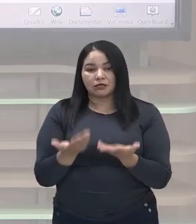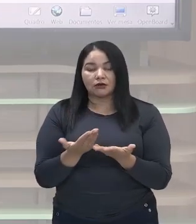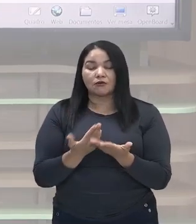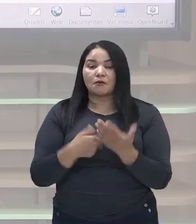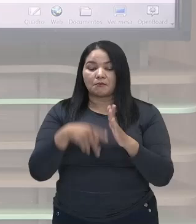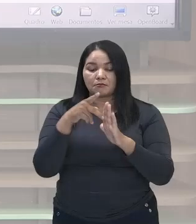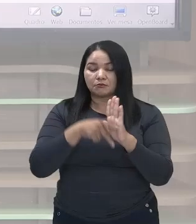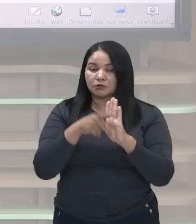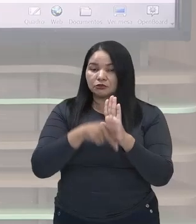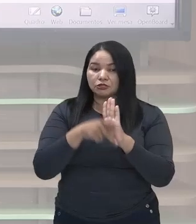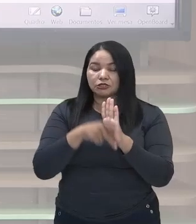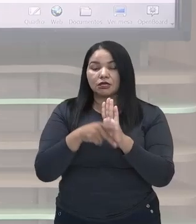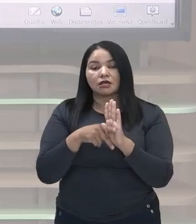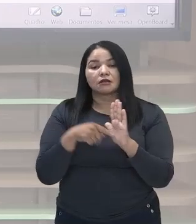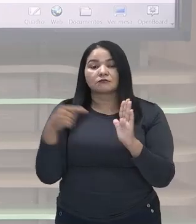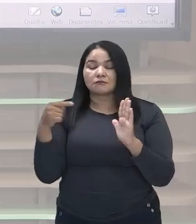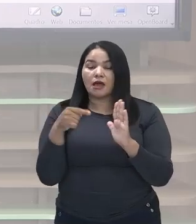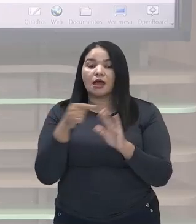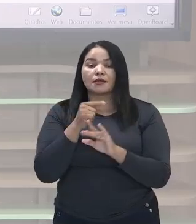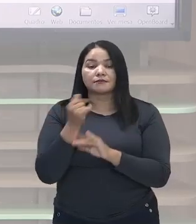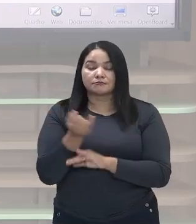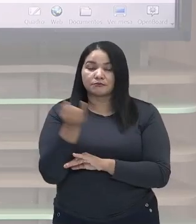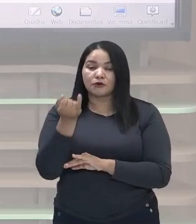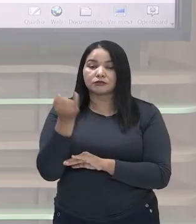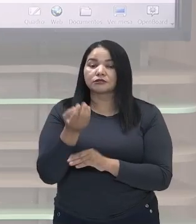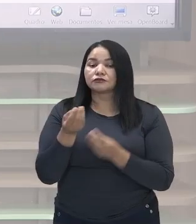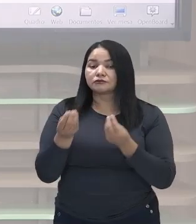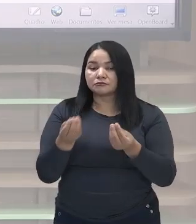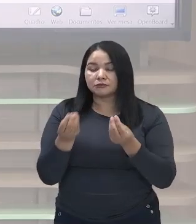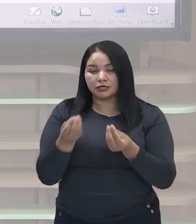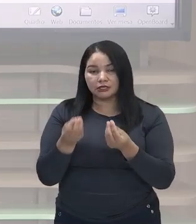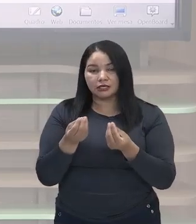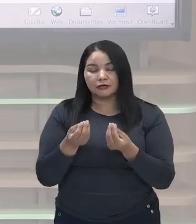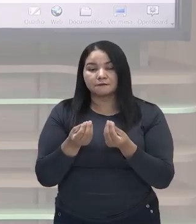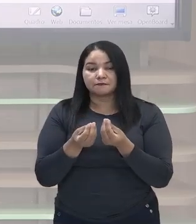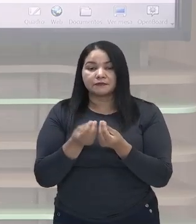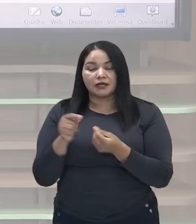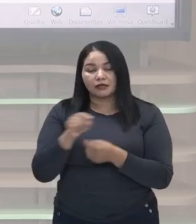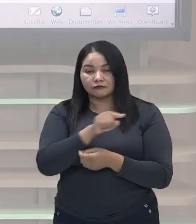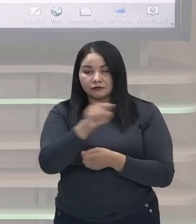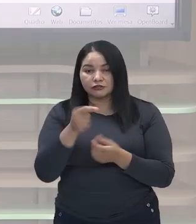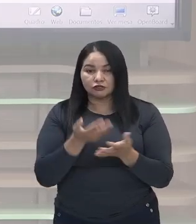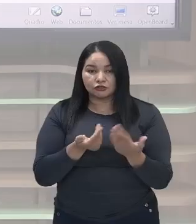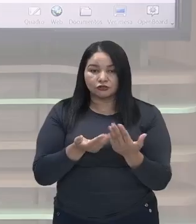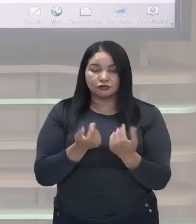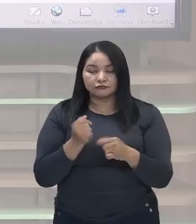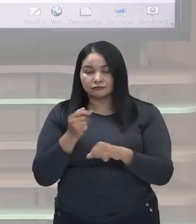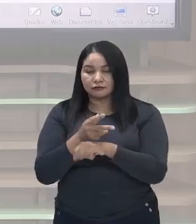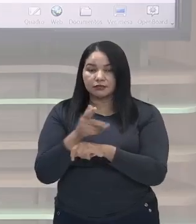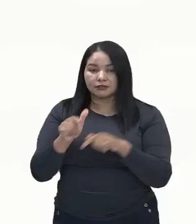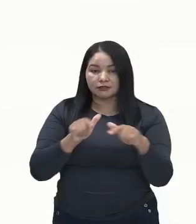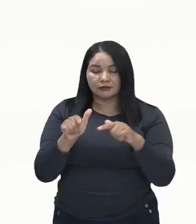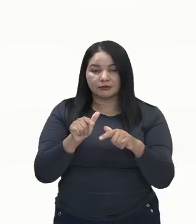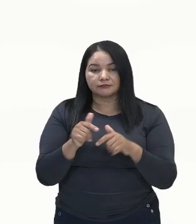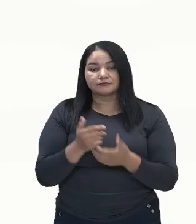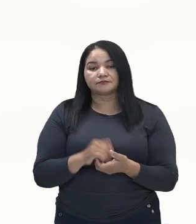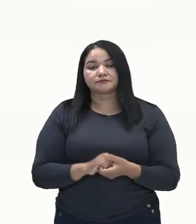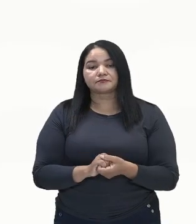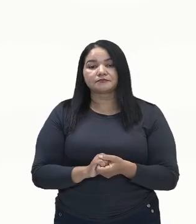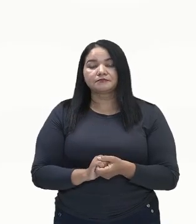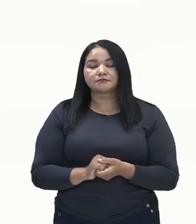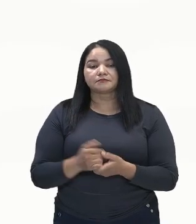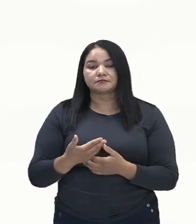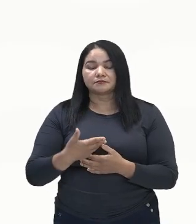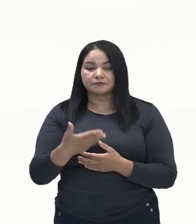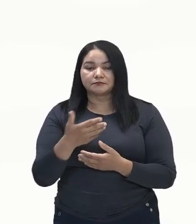em especial, são importantes para que a gente tenha ali uma inserção de vocês no mercado de trabalho. Dando continuidade. Bem,